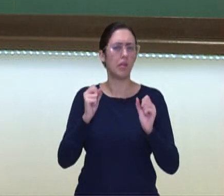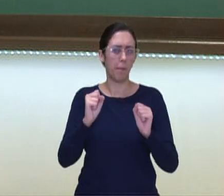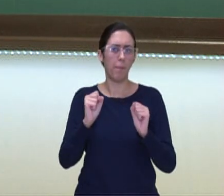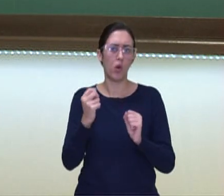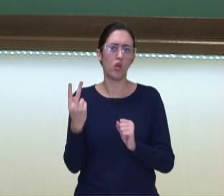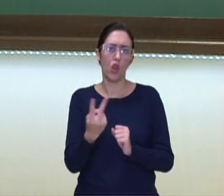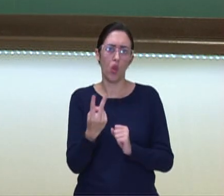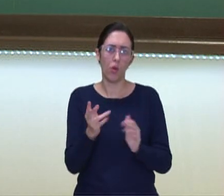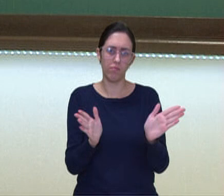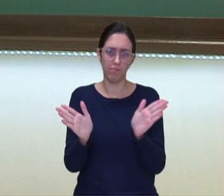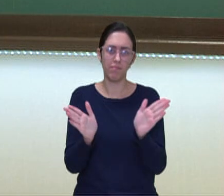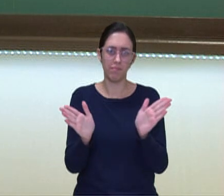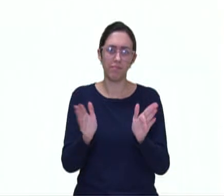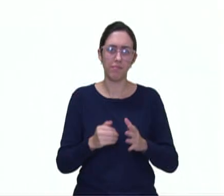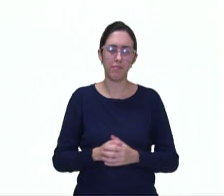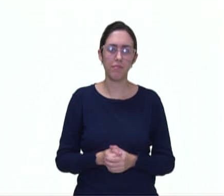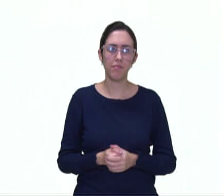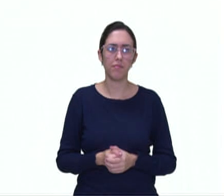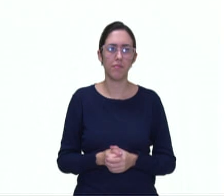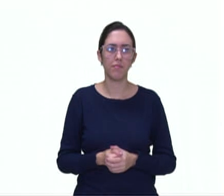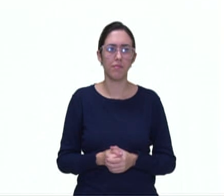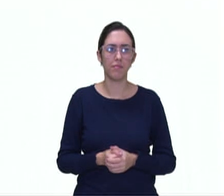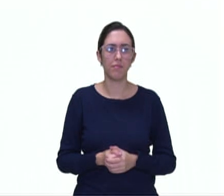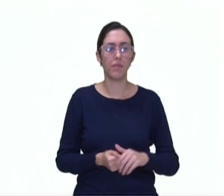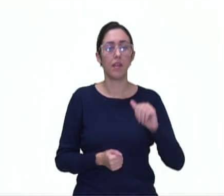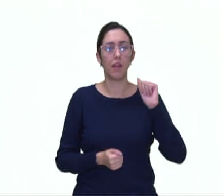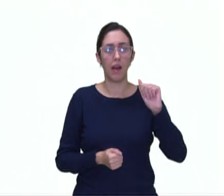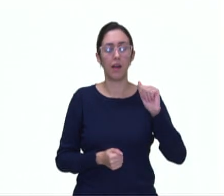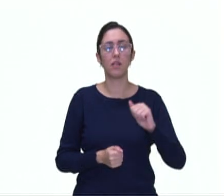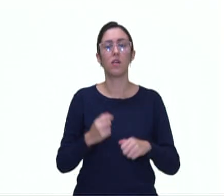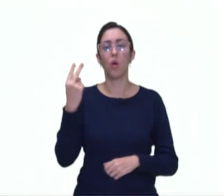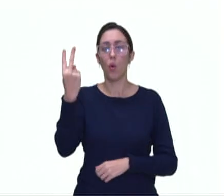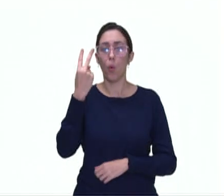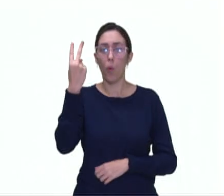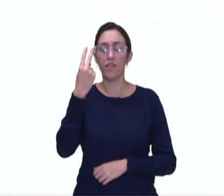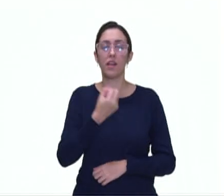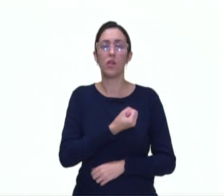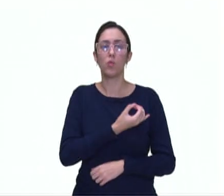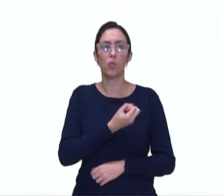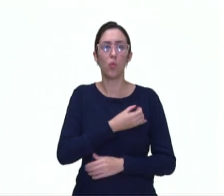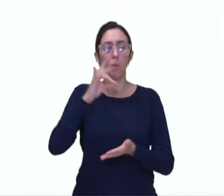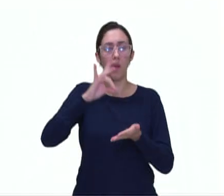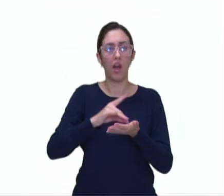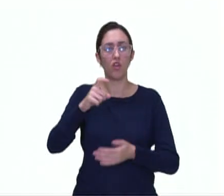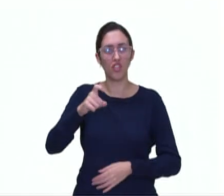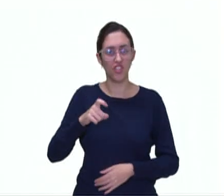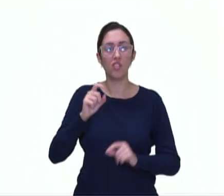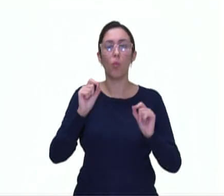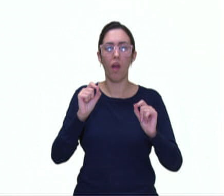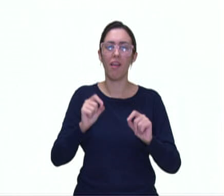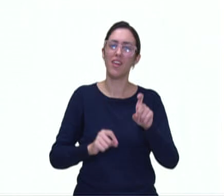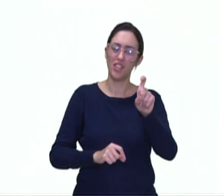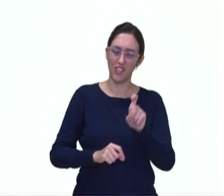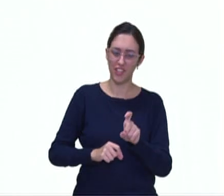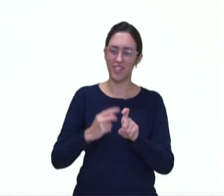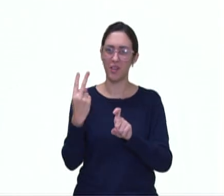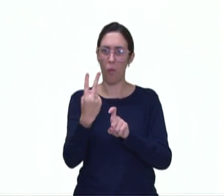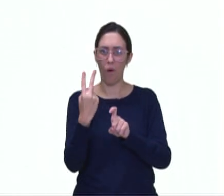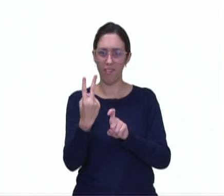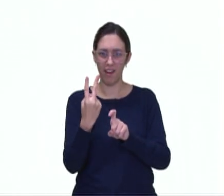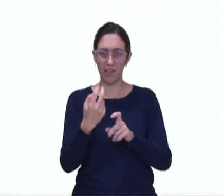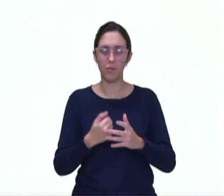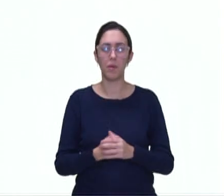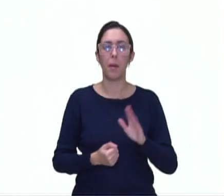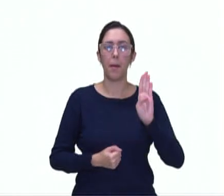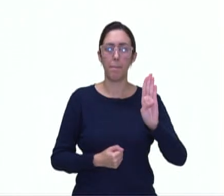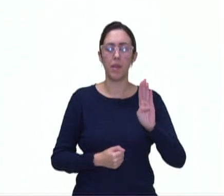beleza? Então olha lá, o quadrado do número real x vai ficar como? X elevado ao quadrado. Letra B,